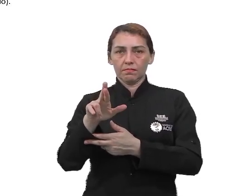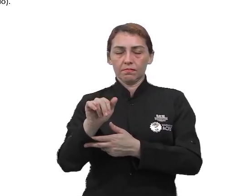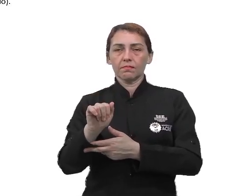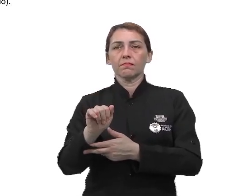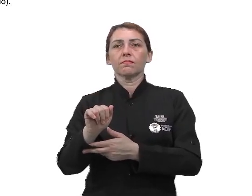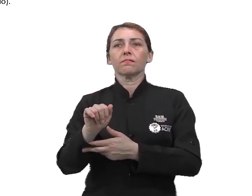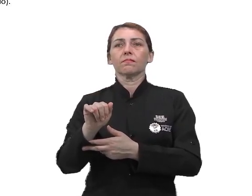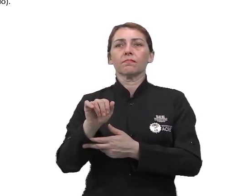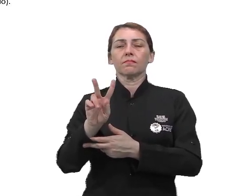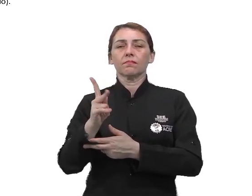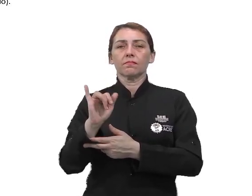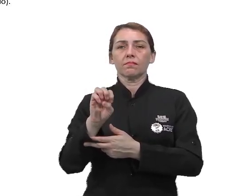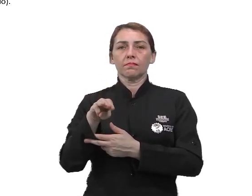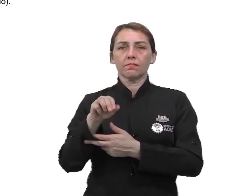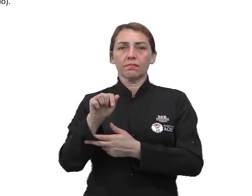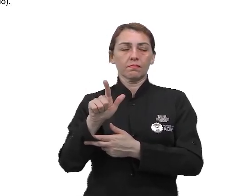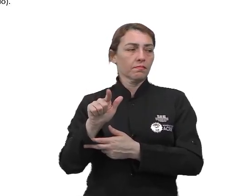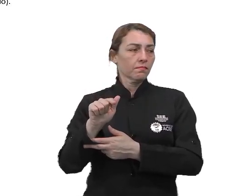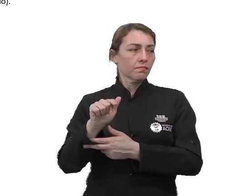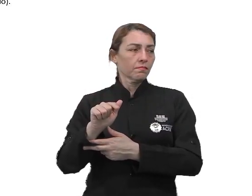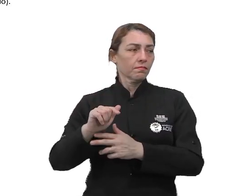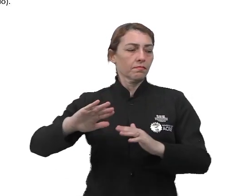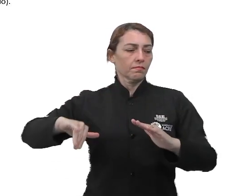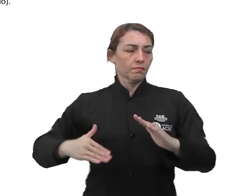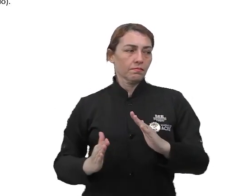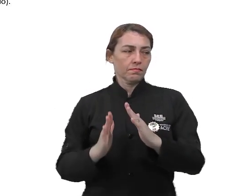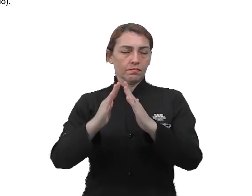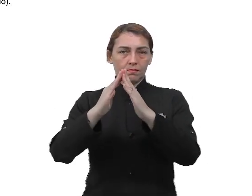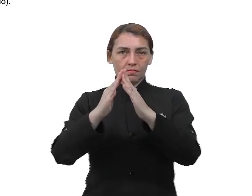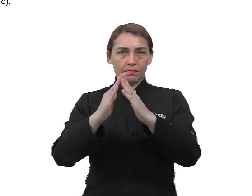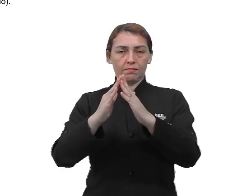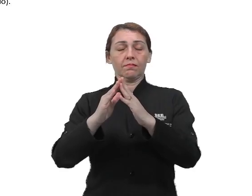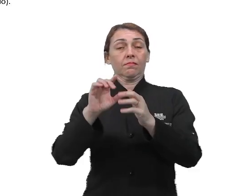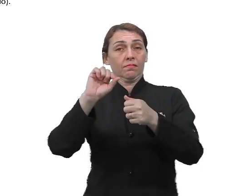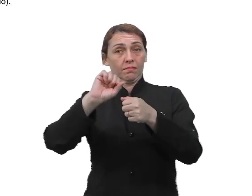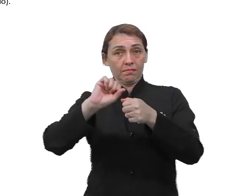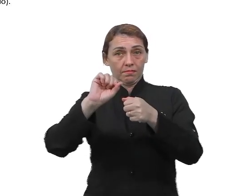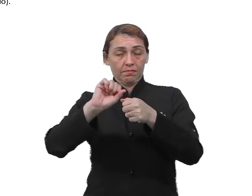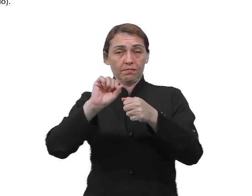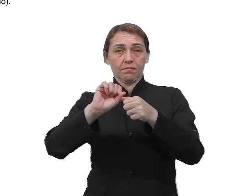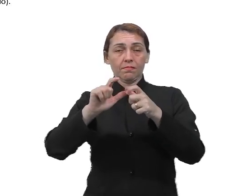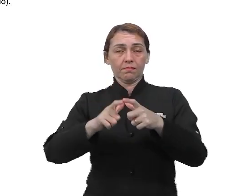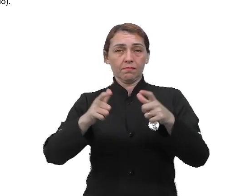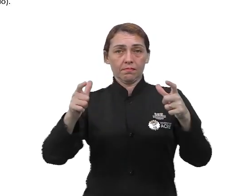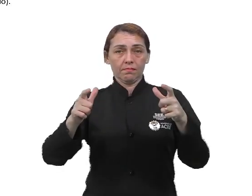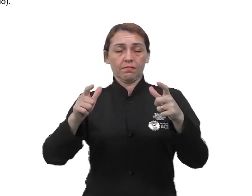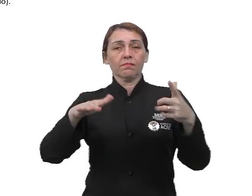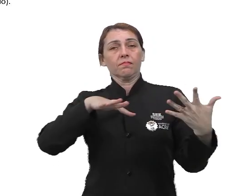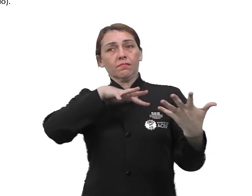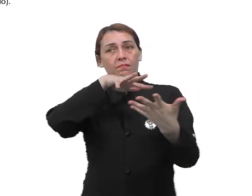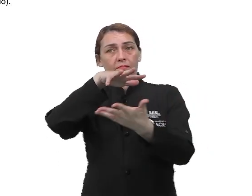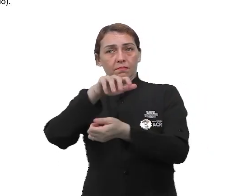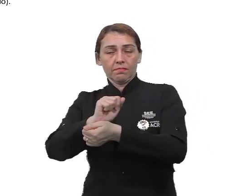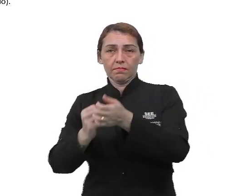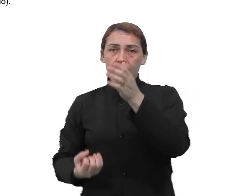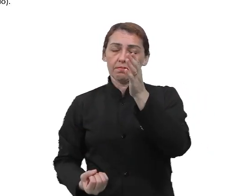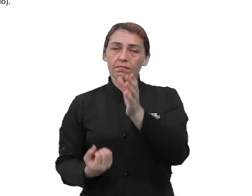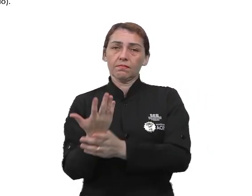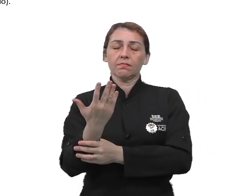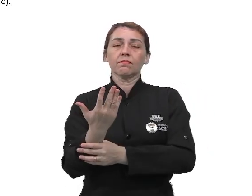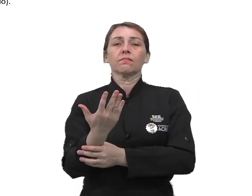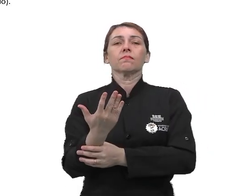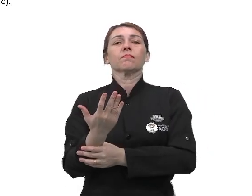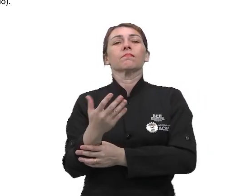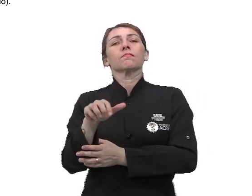do Himalaia tem mais de 50 milhões de anos, sendo classificada como a maior cordilheira do planeta. Originária da língua